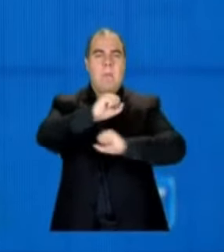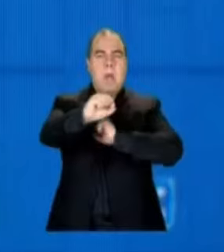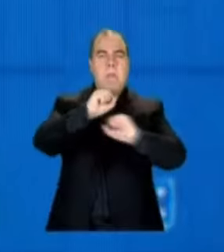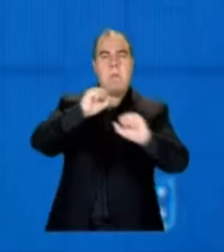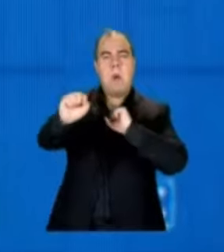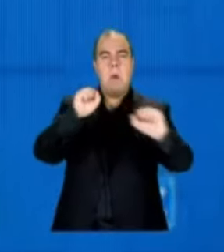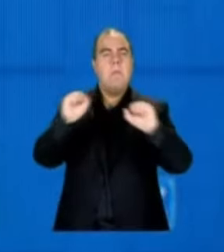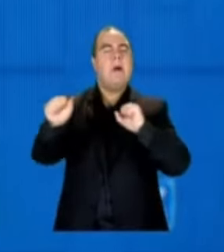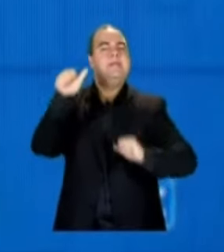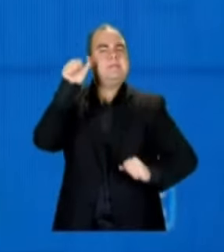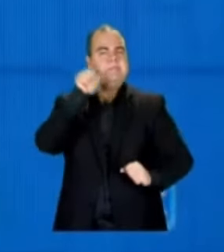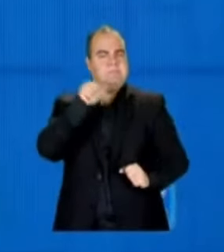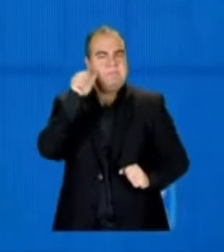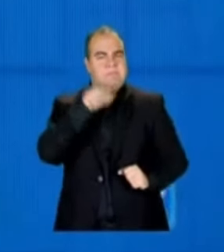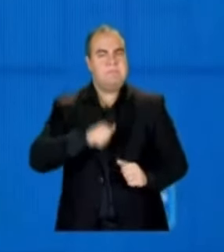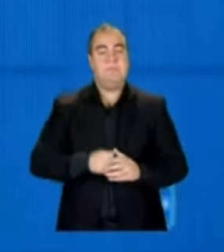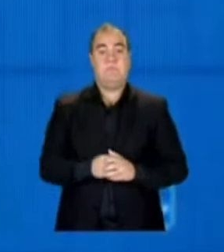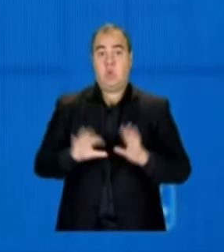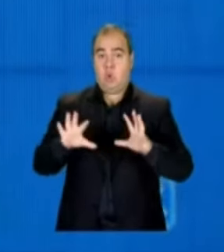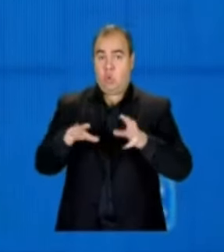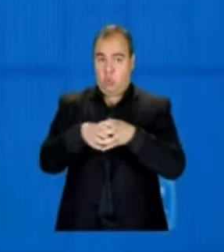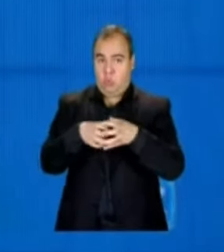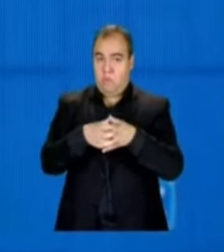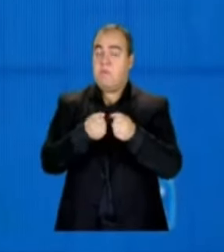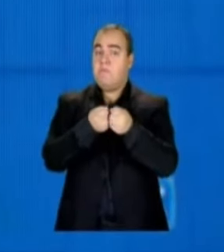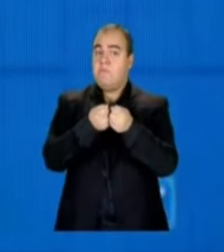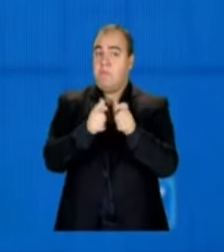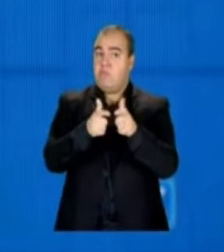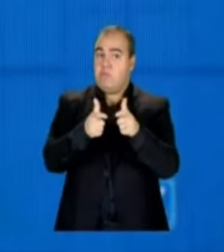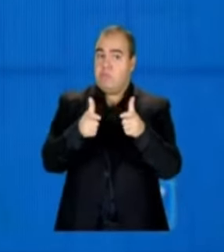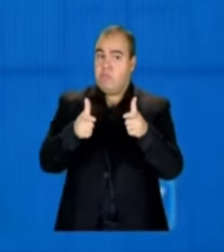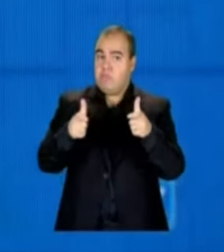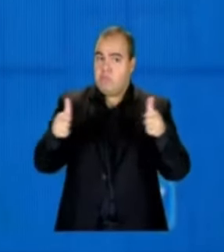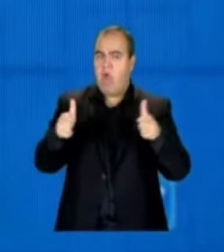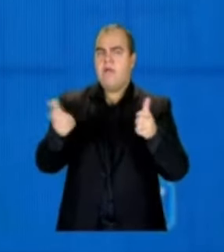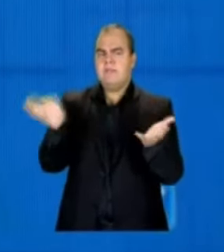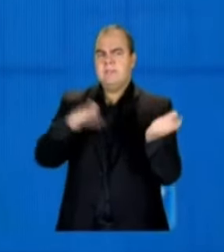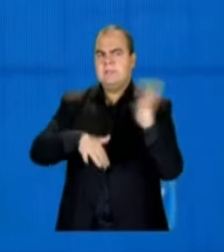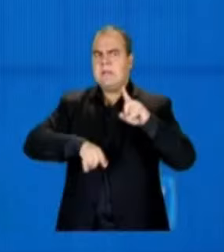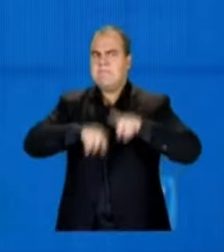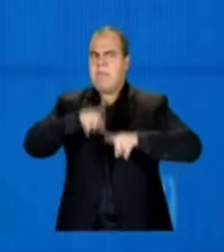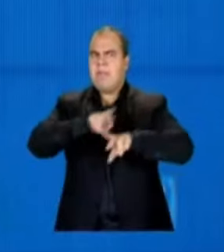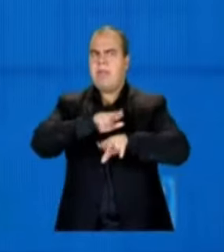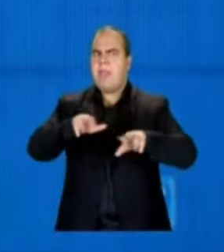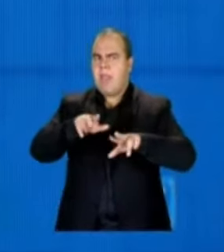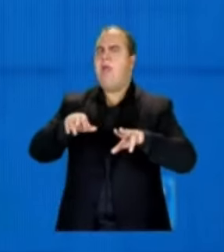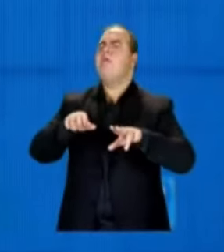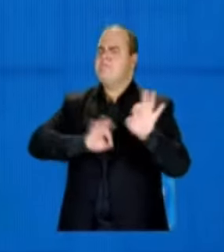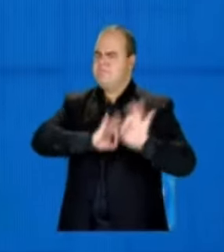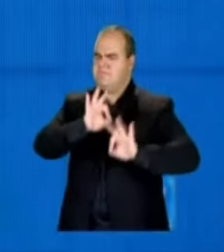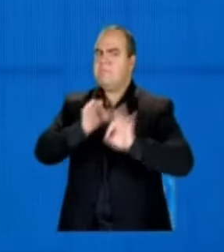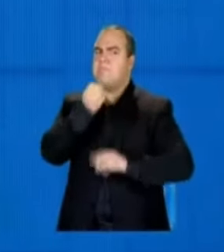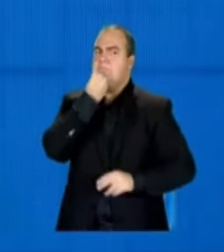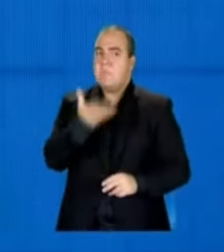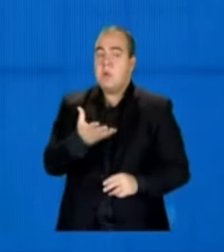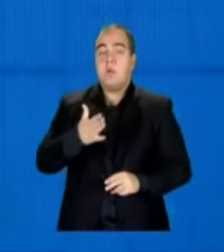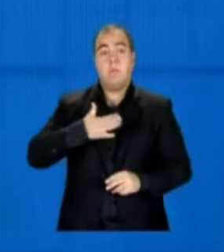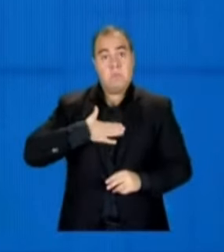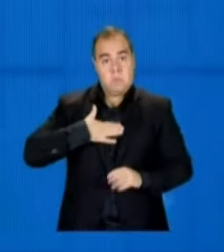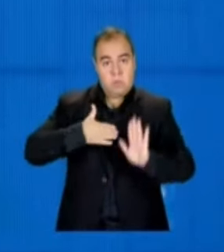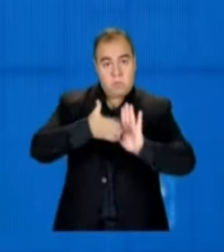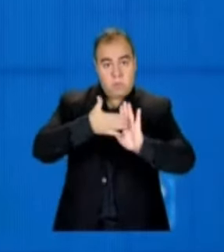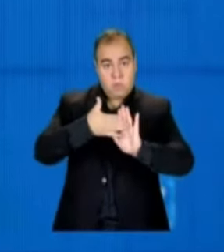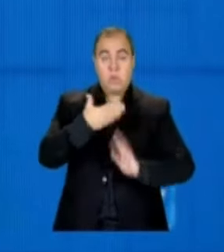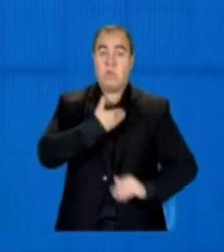mulheres essas Patrulhas serão aumentadas e bem equipadas a minha proposta para o Governo do Estado de São Paulo